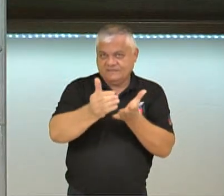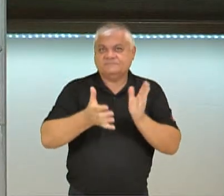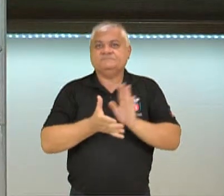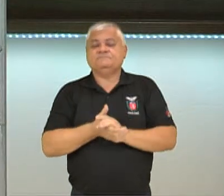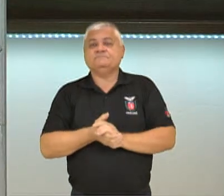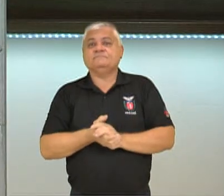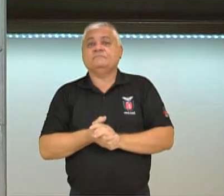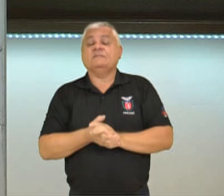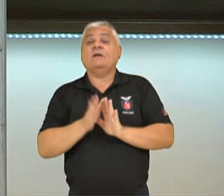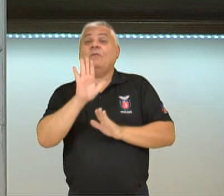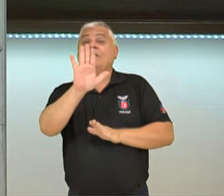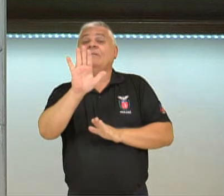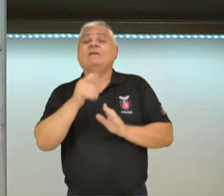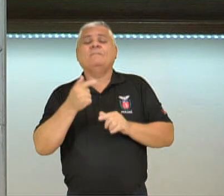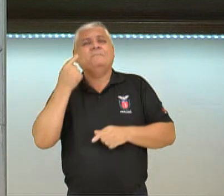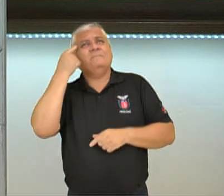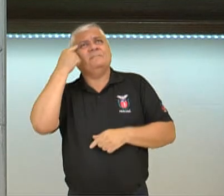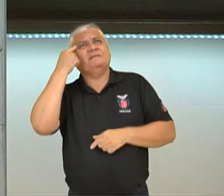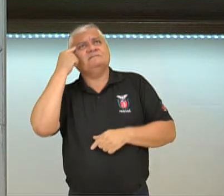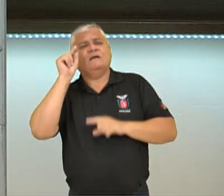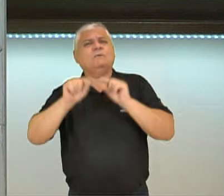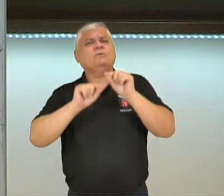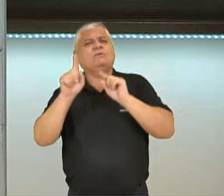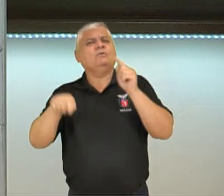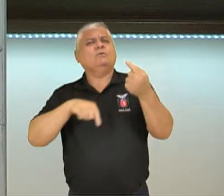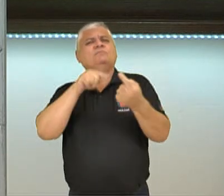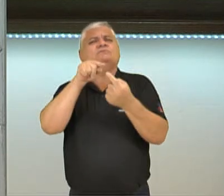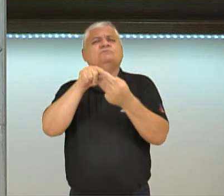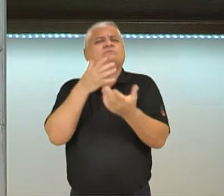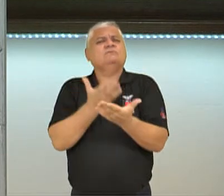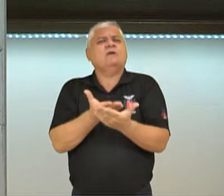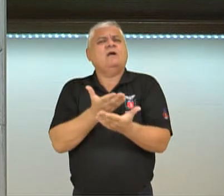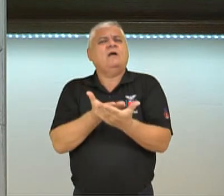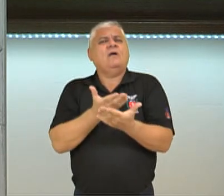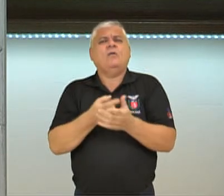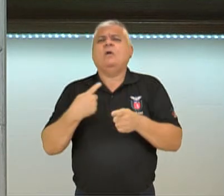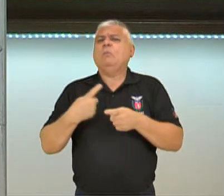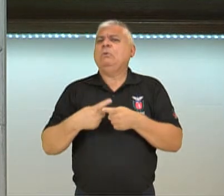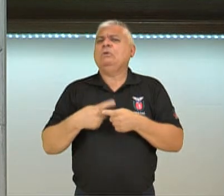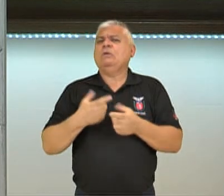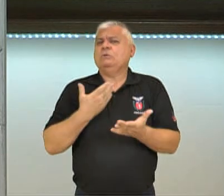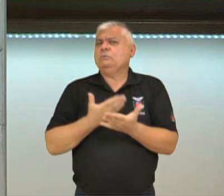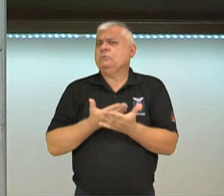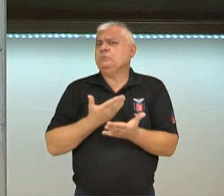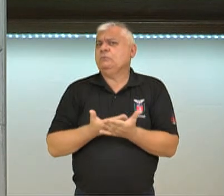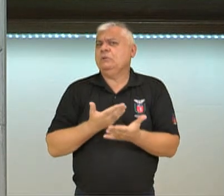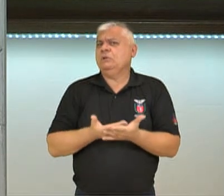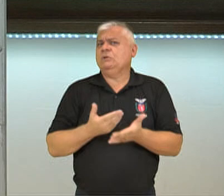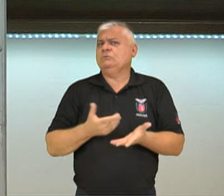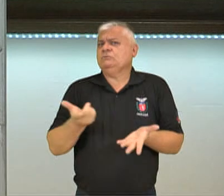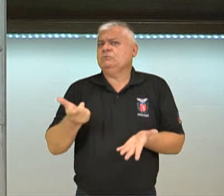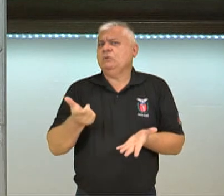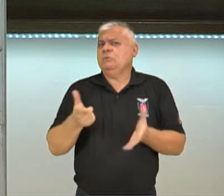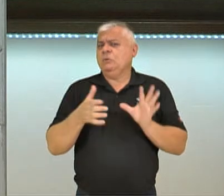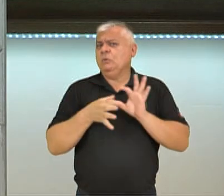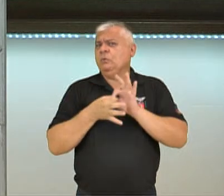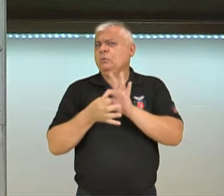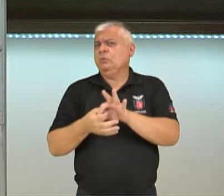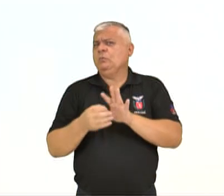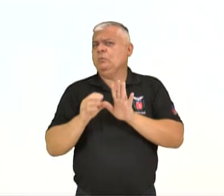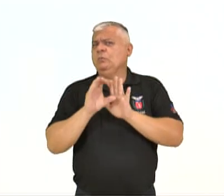Antes da gente começar, a gente tem que pensar quais são os nossos objetivos dessa aula. Por que a gente está estudando sobre esse